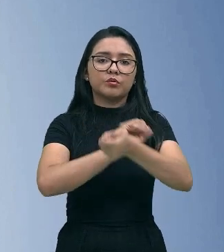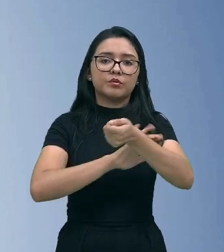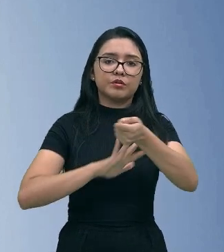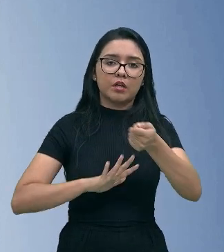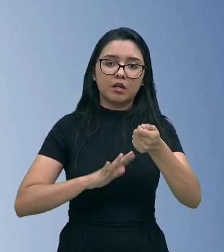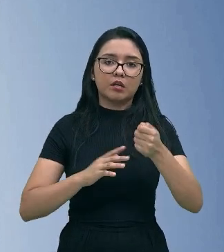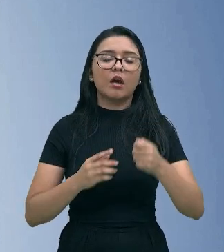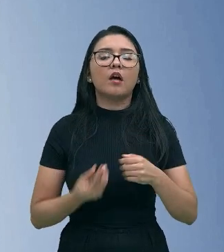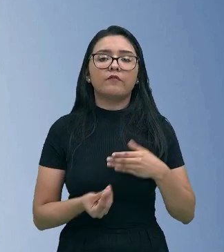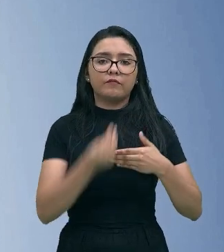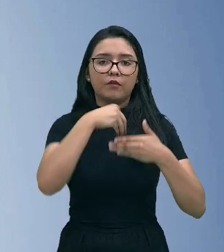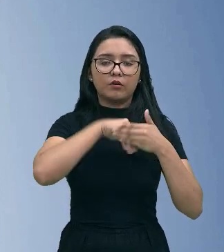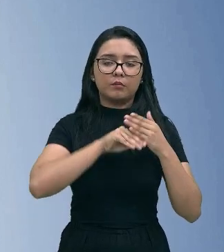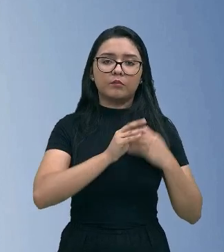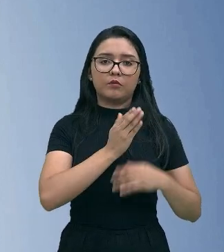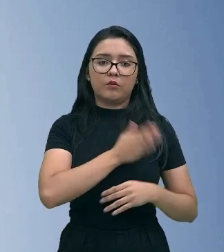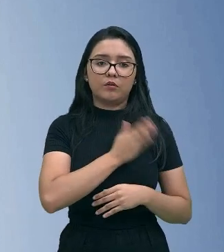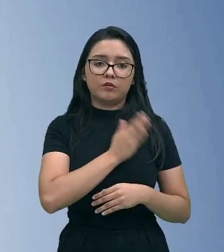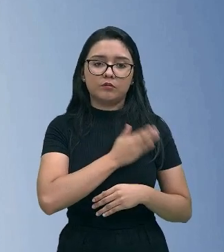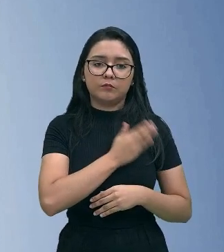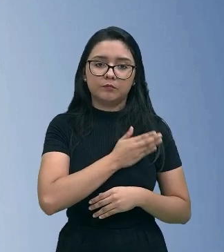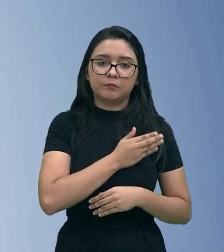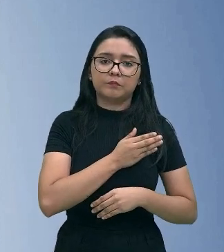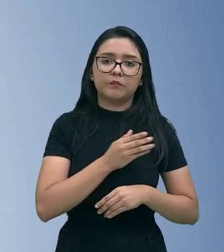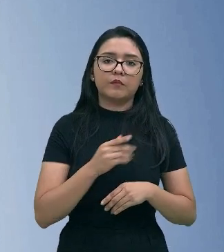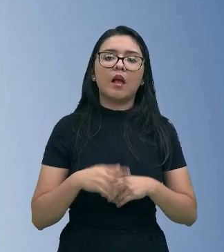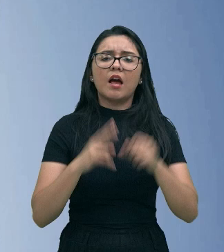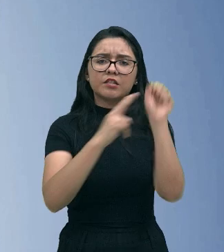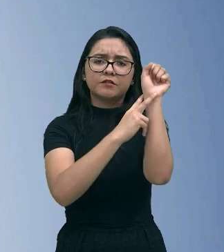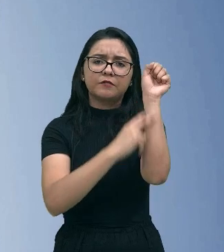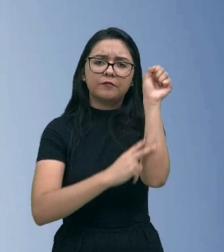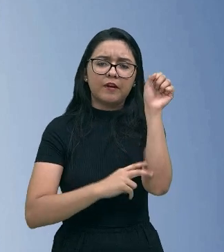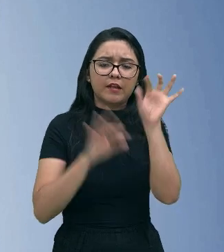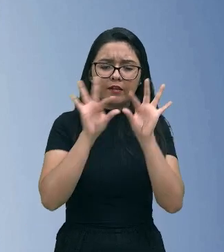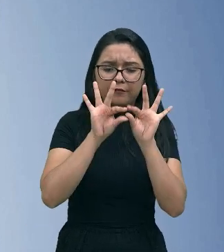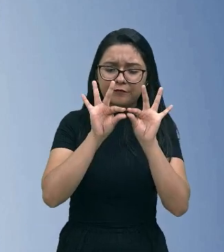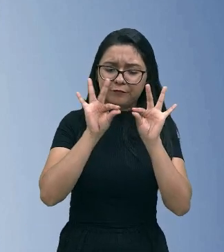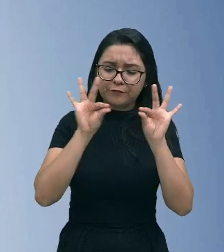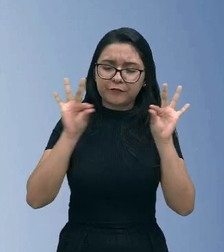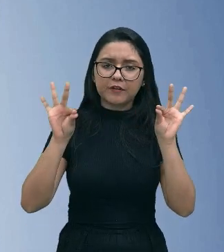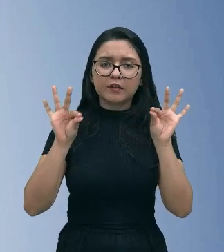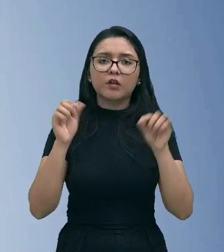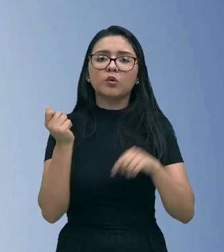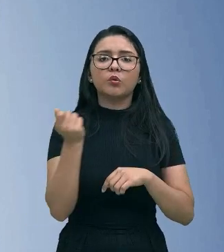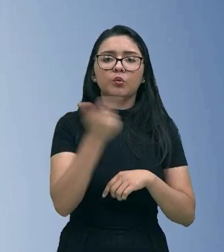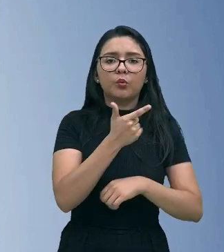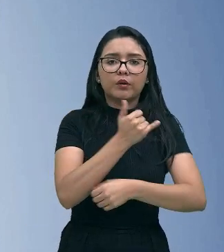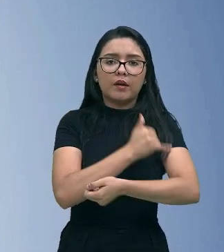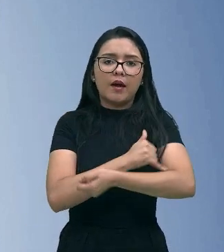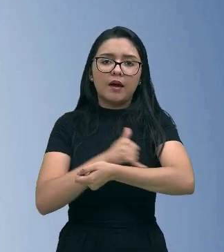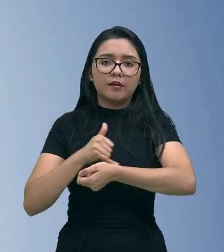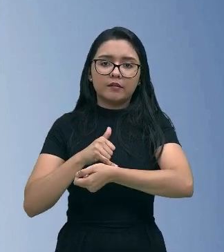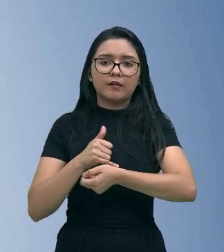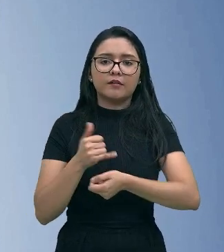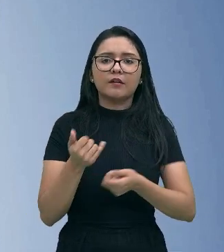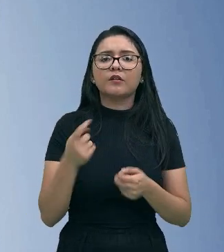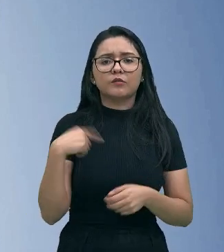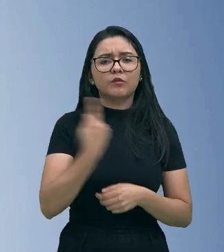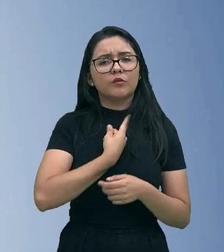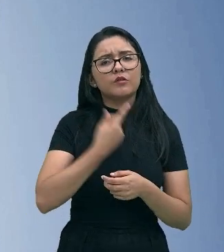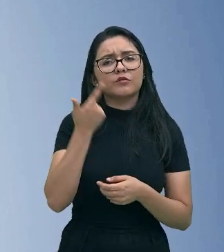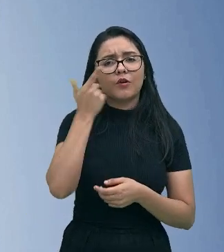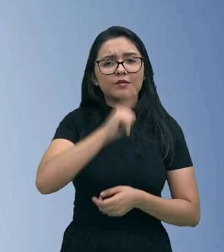coração. Então, as suas paredes elas vão ser mais finas que as das artérias. as veias são o que a gente consegue observar, né? Nos